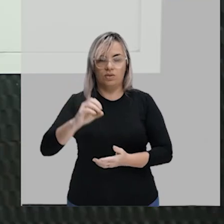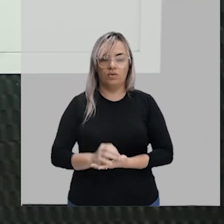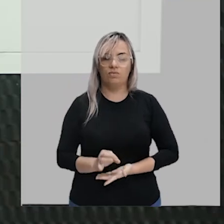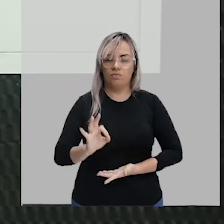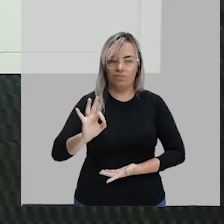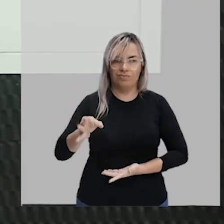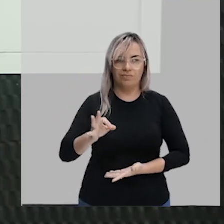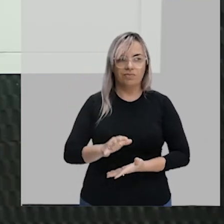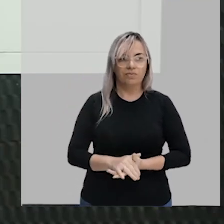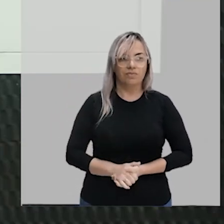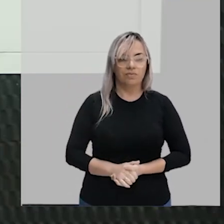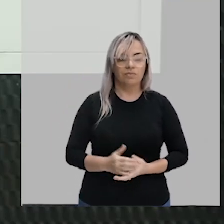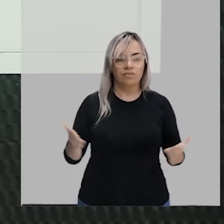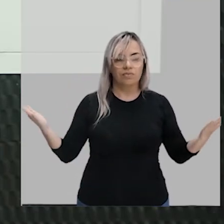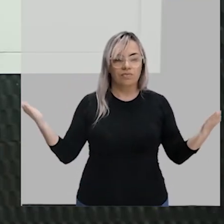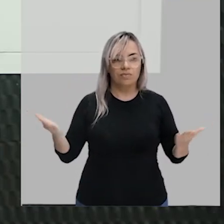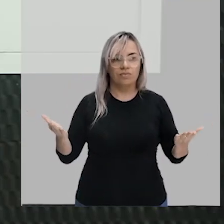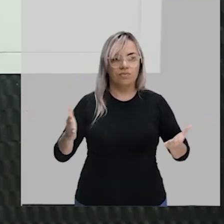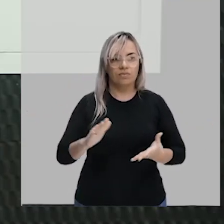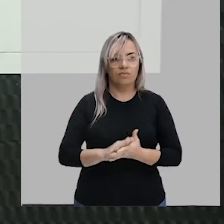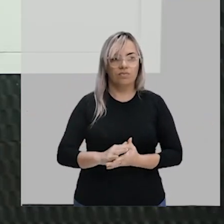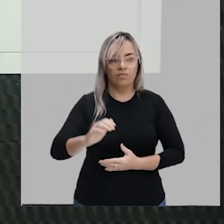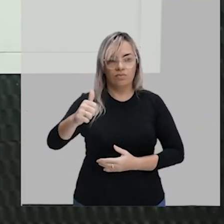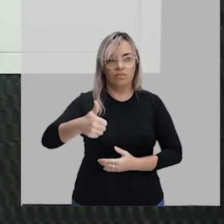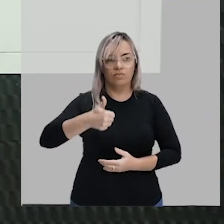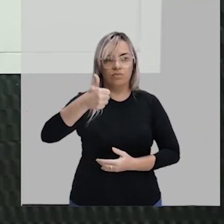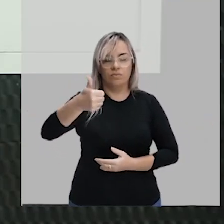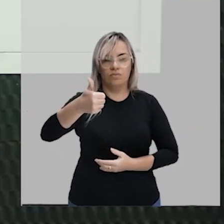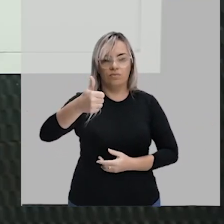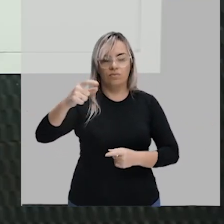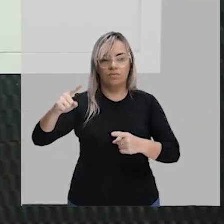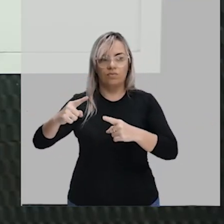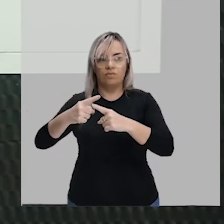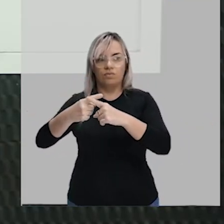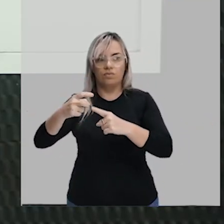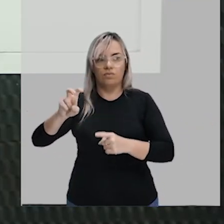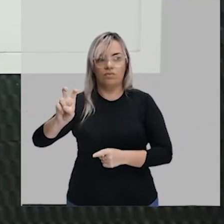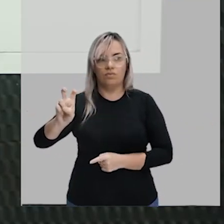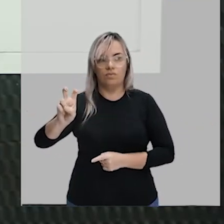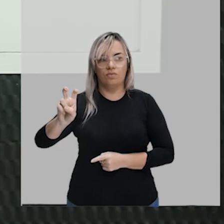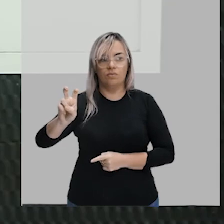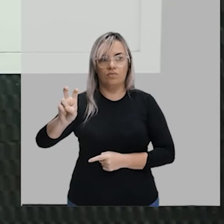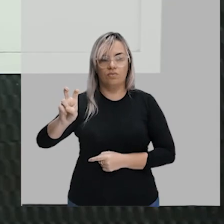Certo? Agora, 1 vezes 5